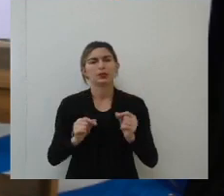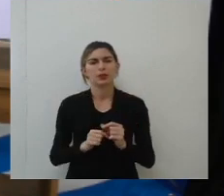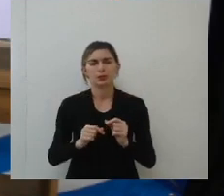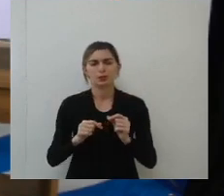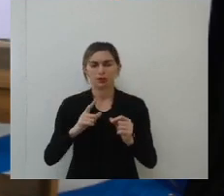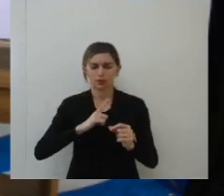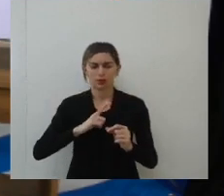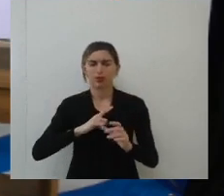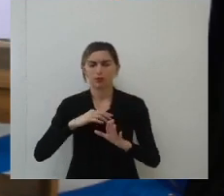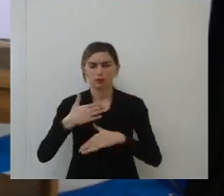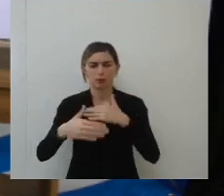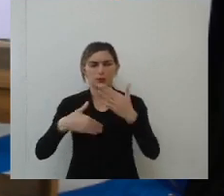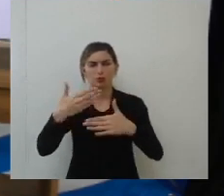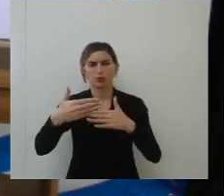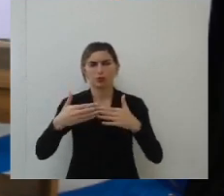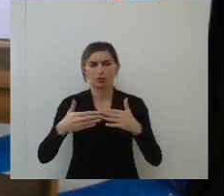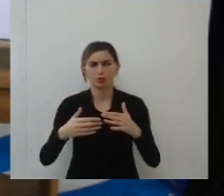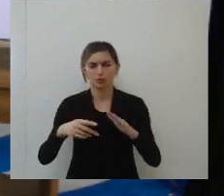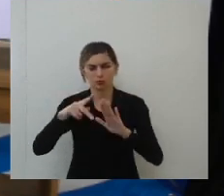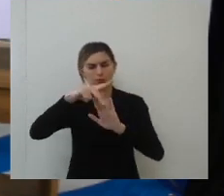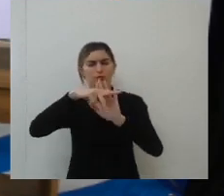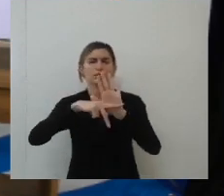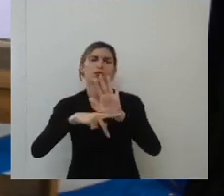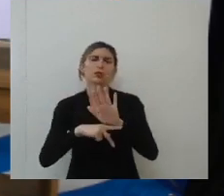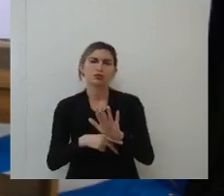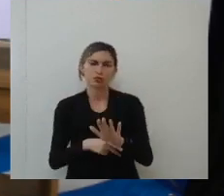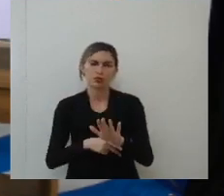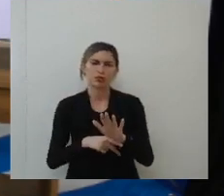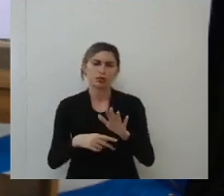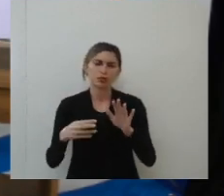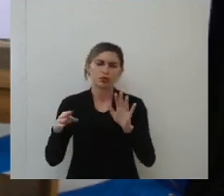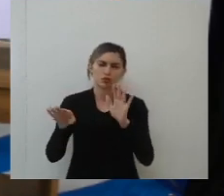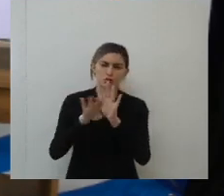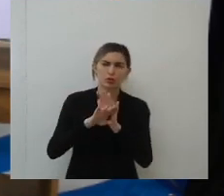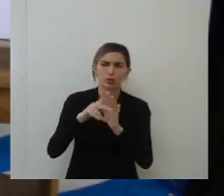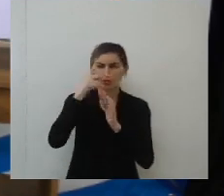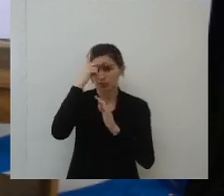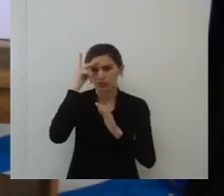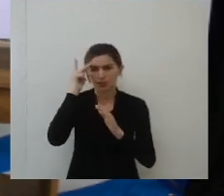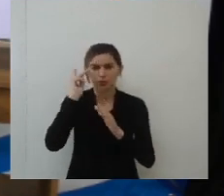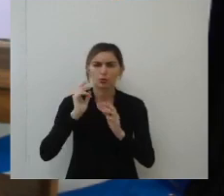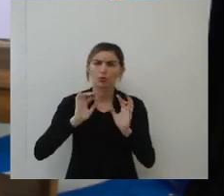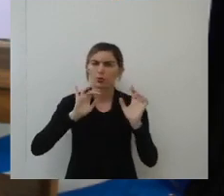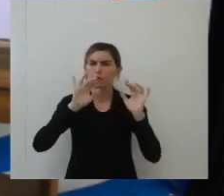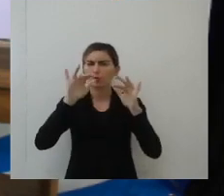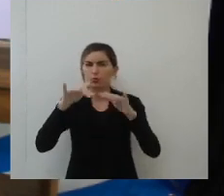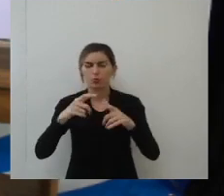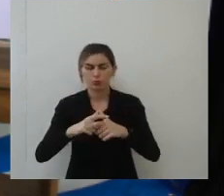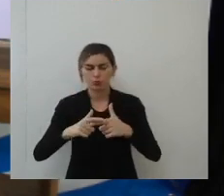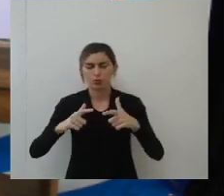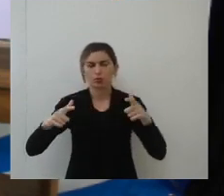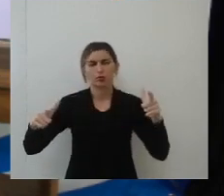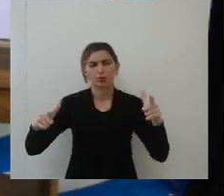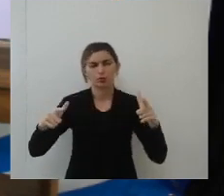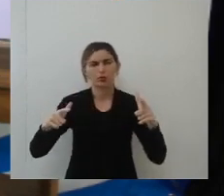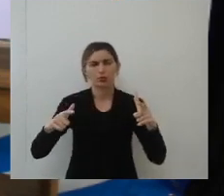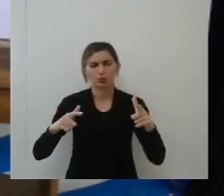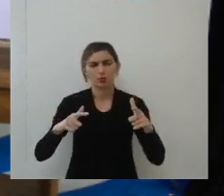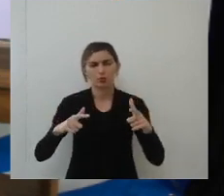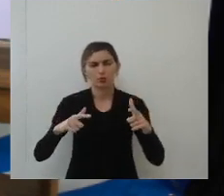Brasília teve um processo de urbanização planejada, né? Da chegada das pessoas indo para lá do seu crescimento urbano e